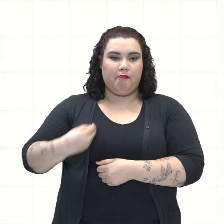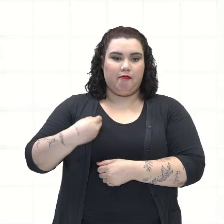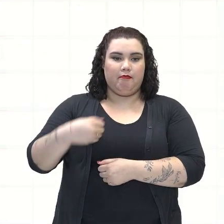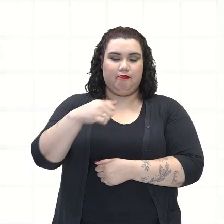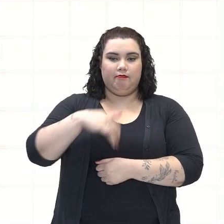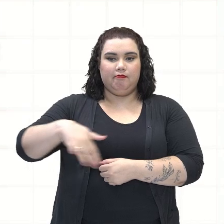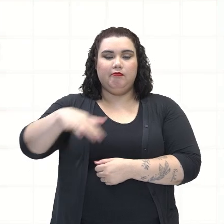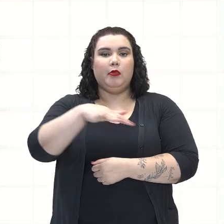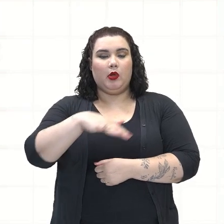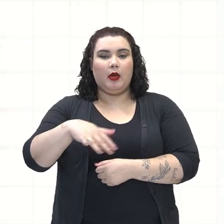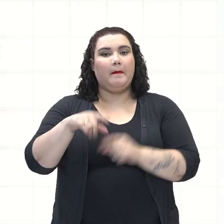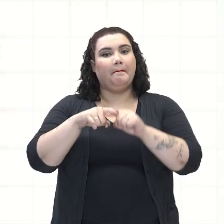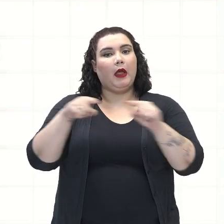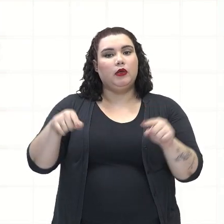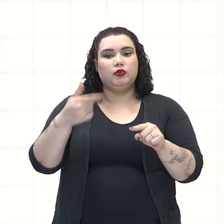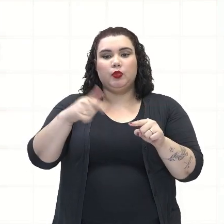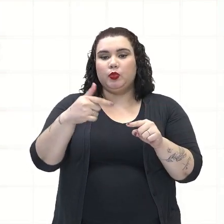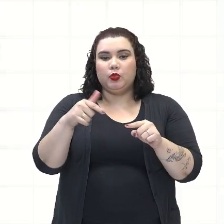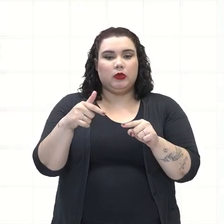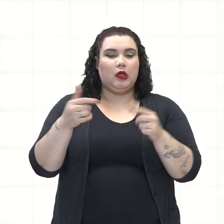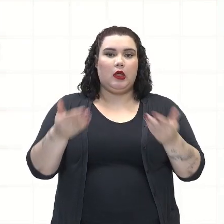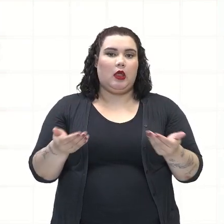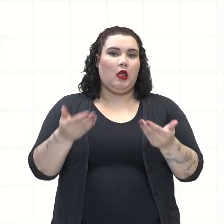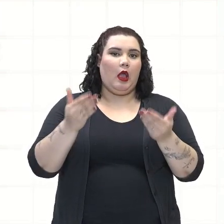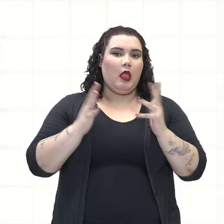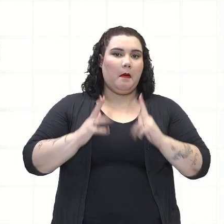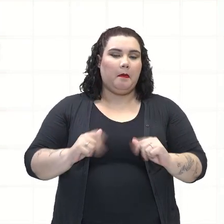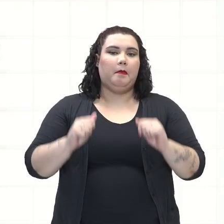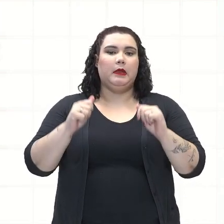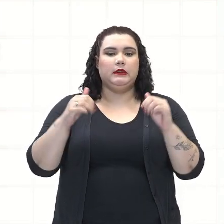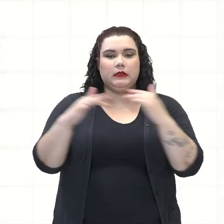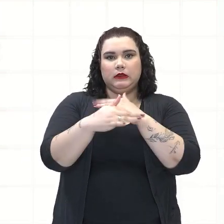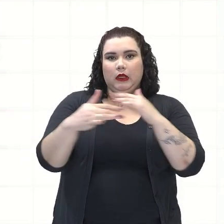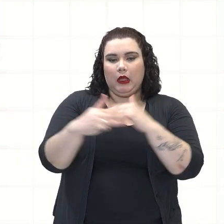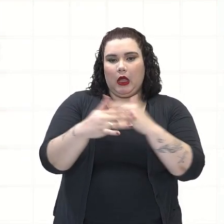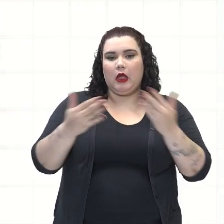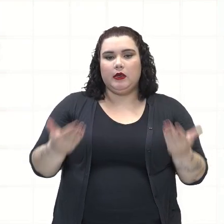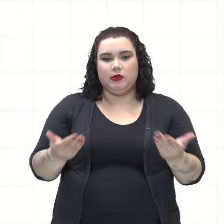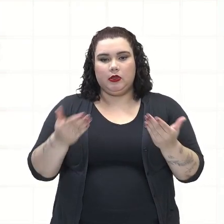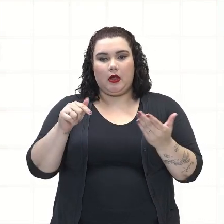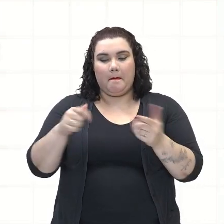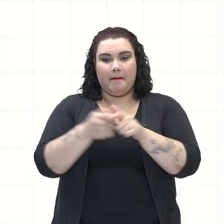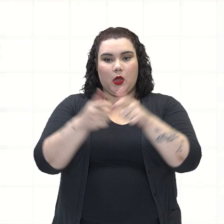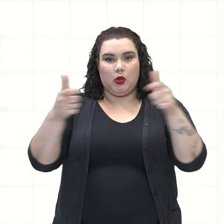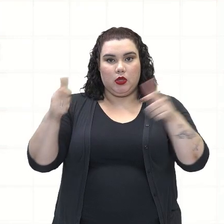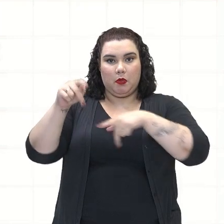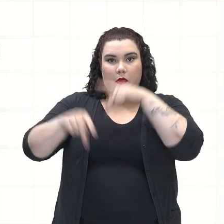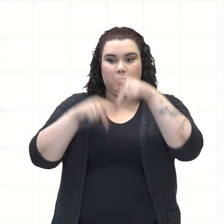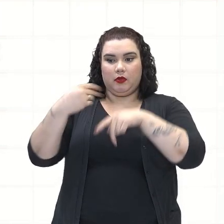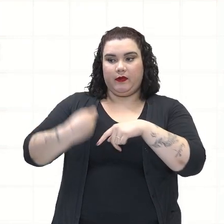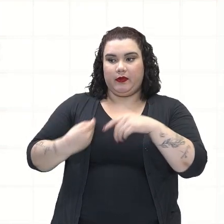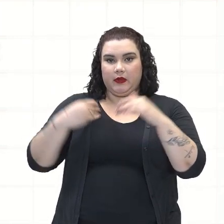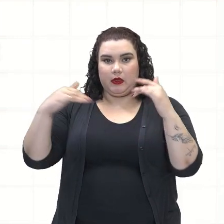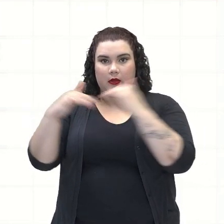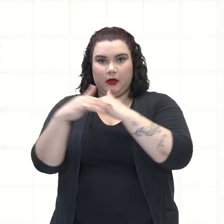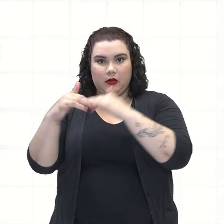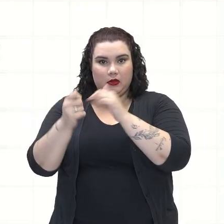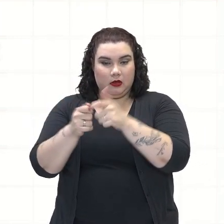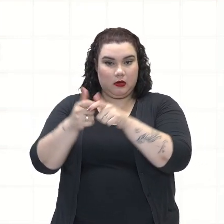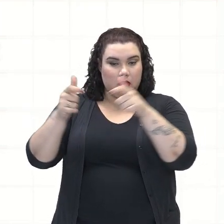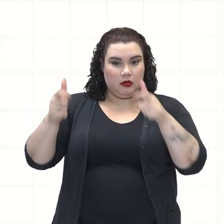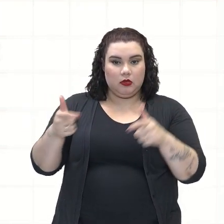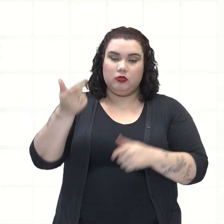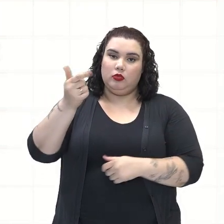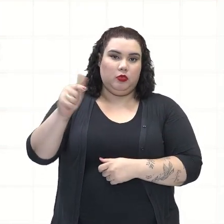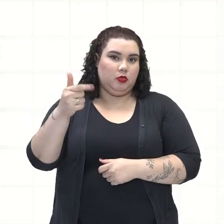redes de saneamento básico. Ou seja, a maioria da população que vive nas cidades da África subsaariana não